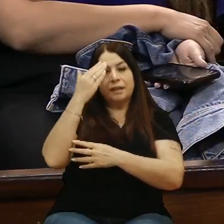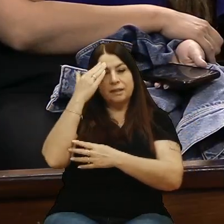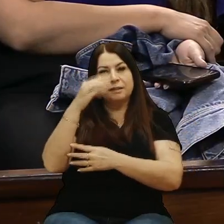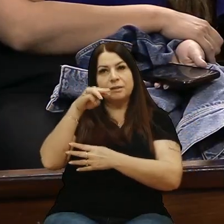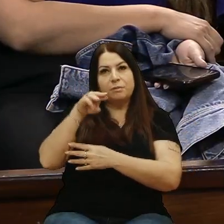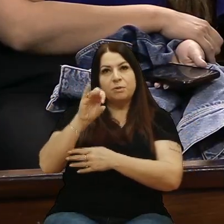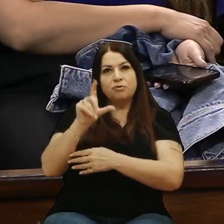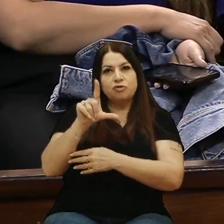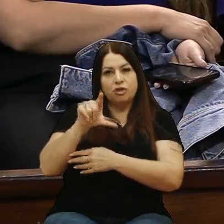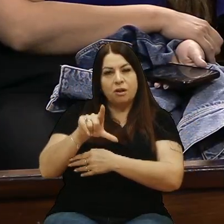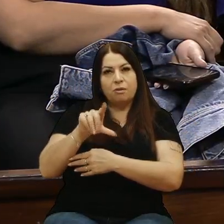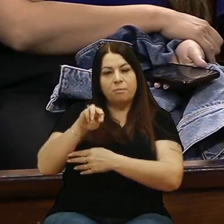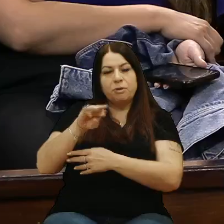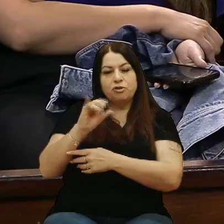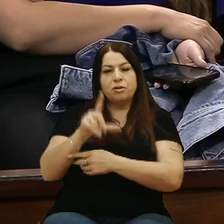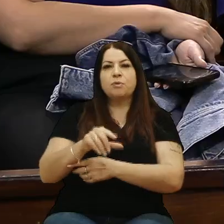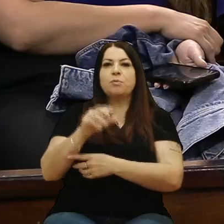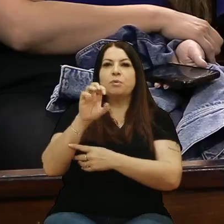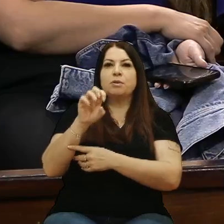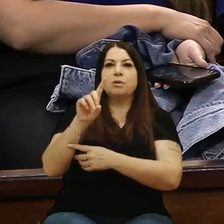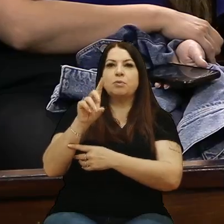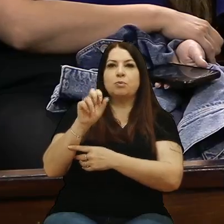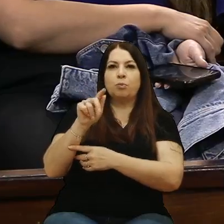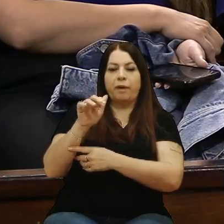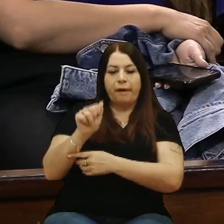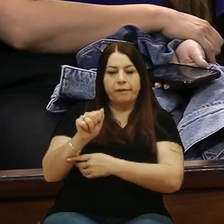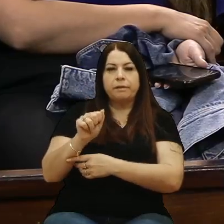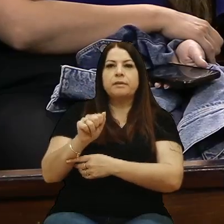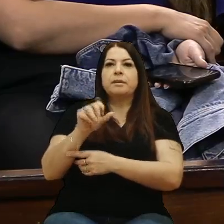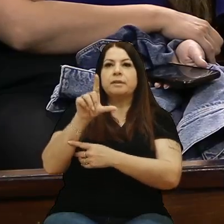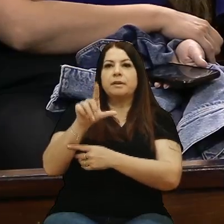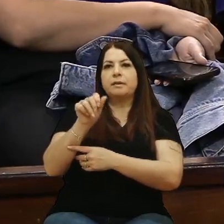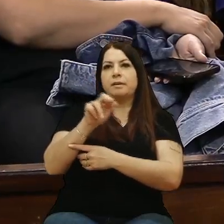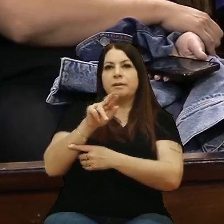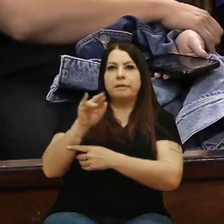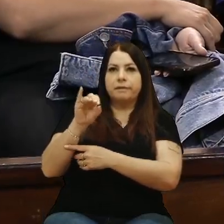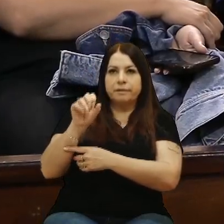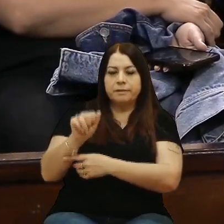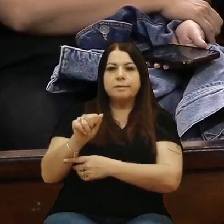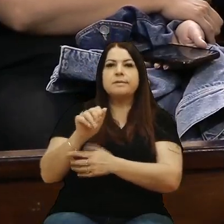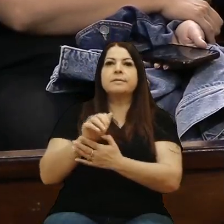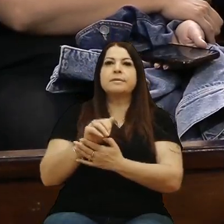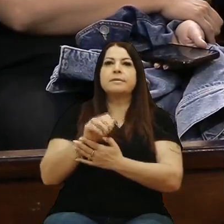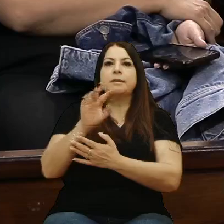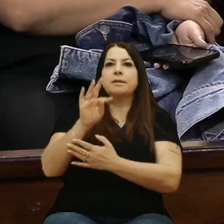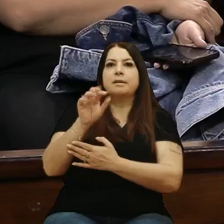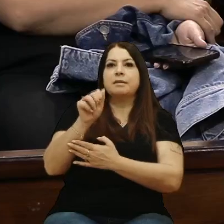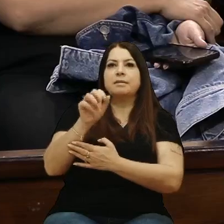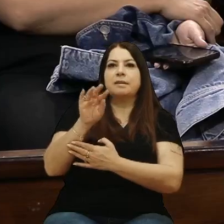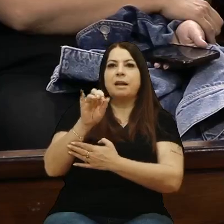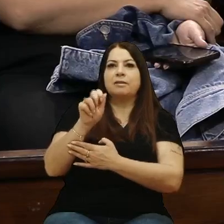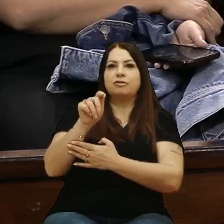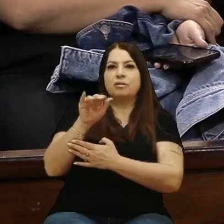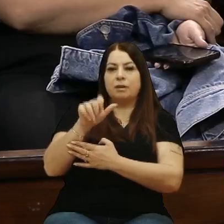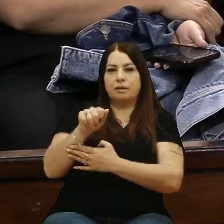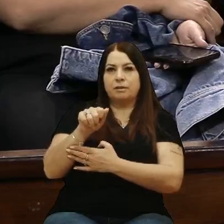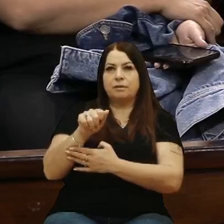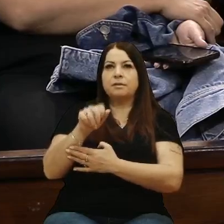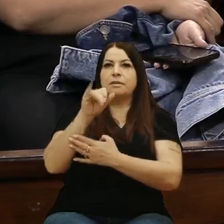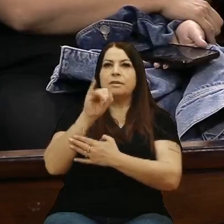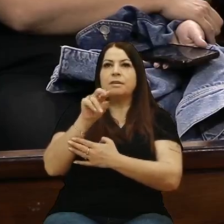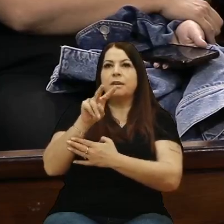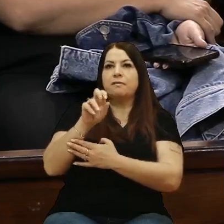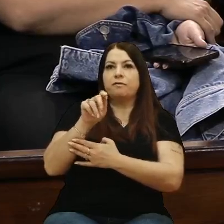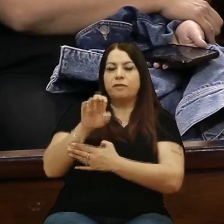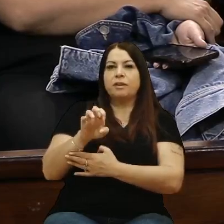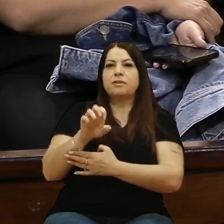Michel Sonda, a Eduarda Rosarim Menezes, a Larissa Lautert, a Tatiana Rosarim Menezes, a Ivete